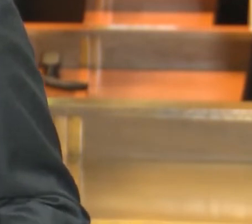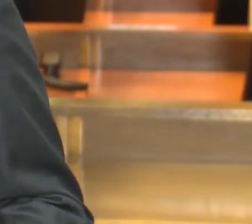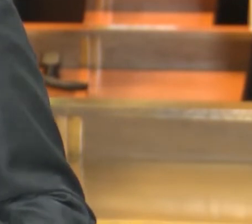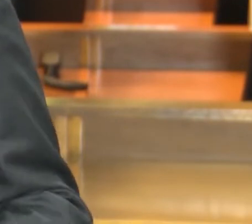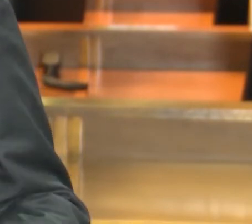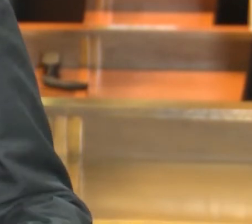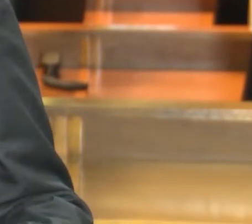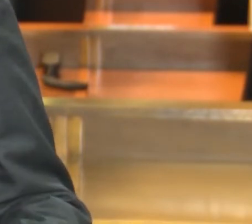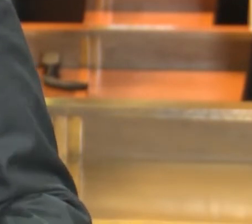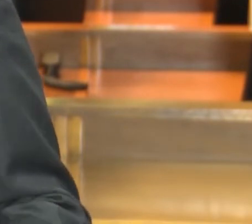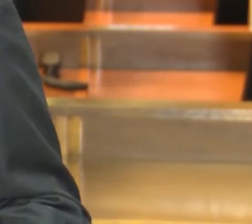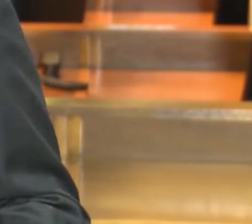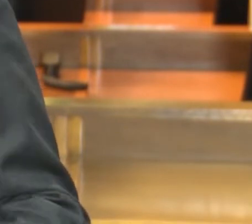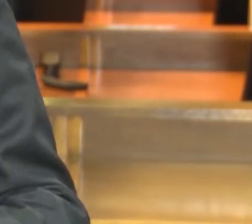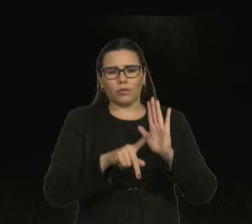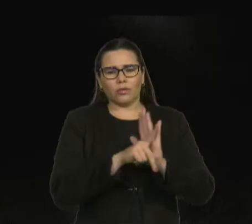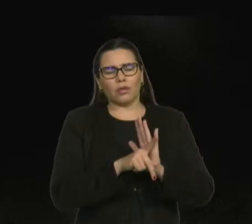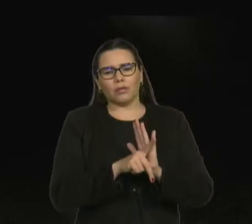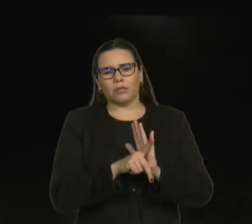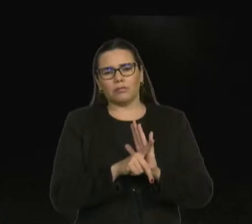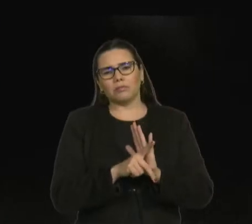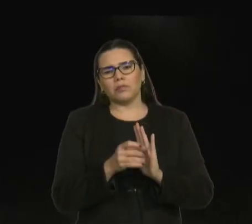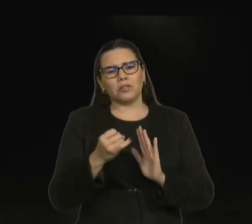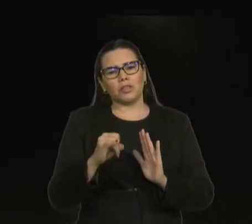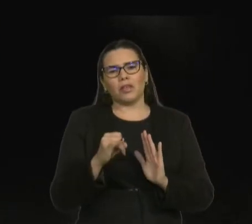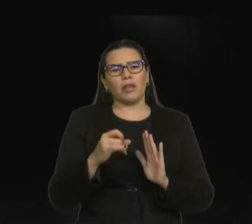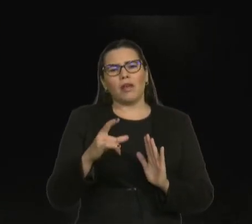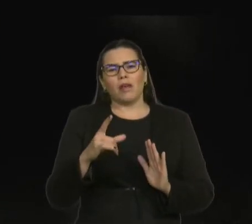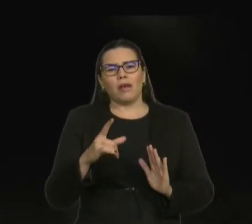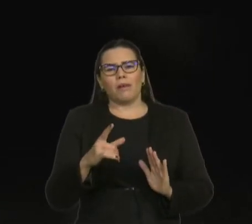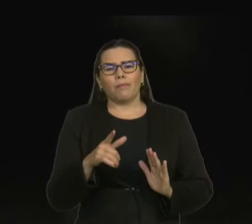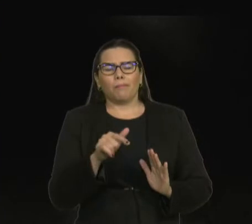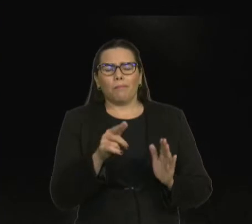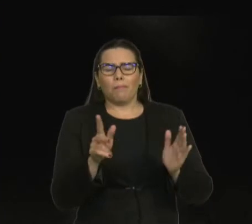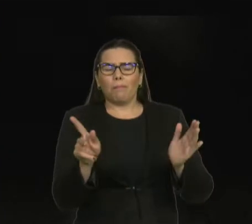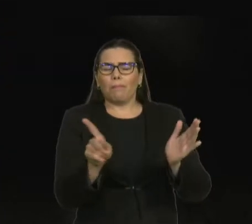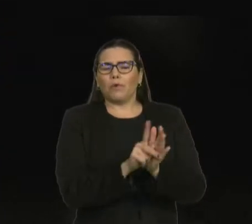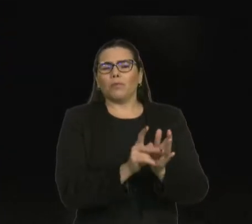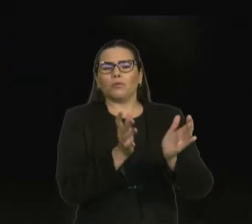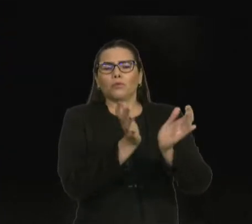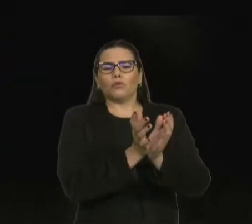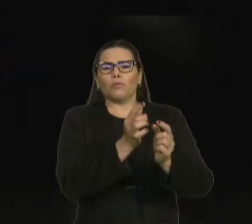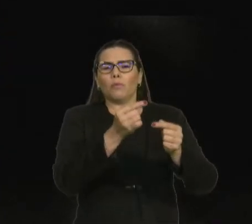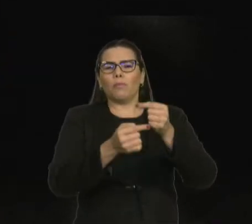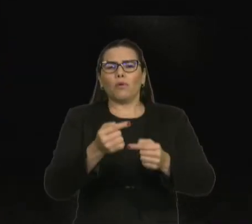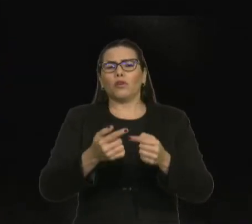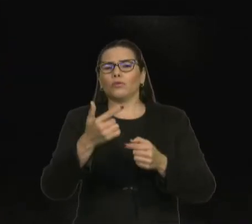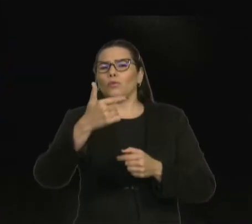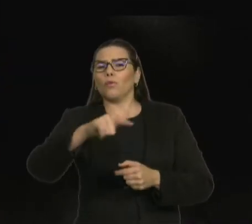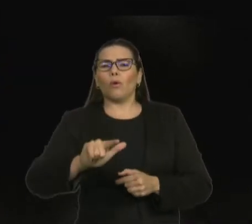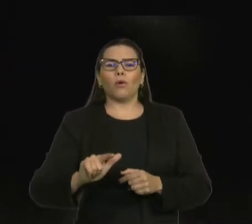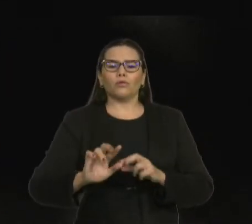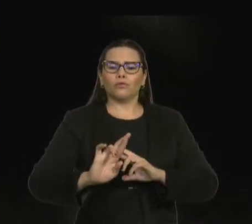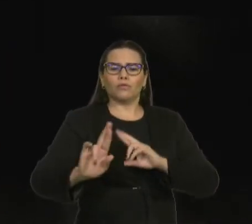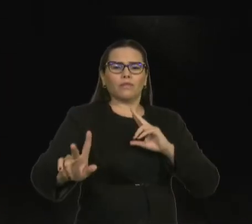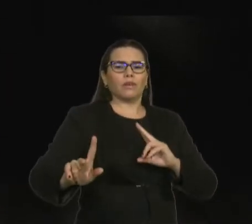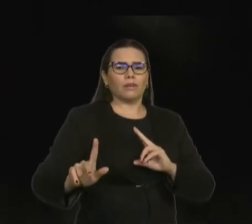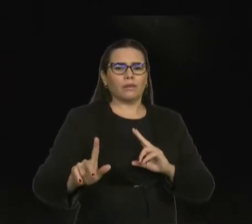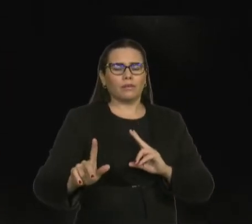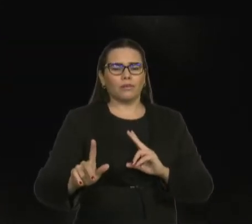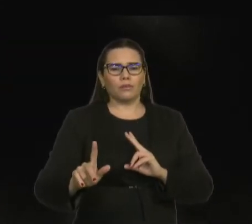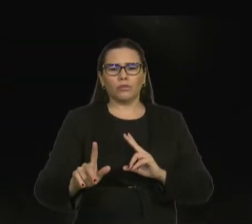aprovação de um projeto de lei de sua autoria que trata sobre a proibição de venda de materiais escolares,